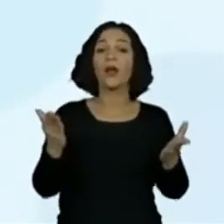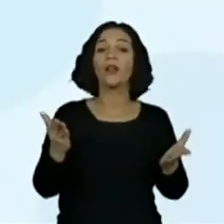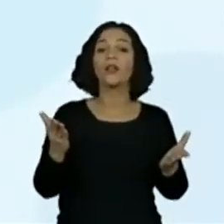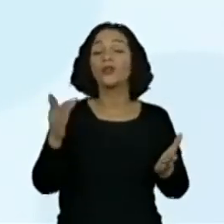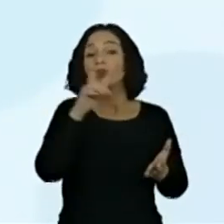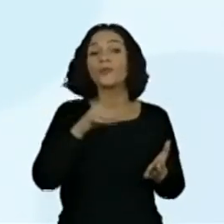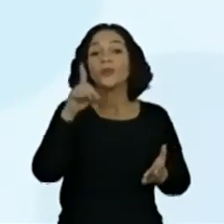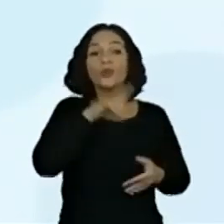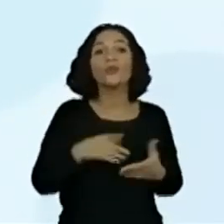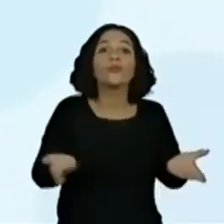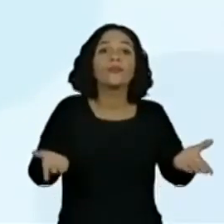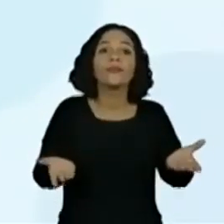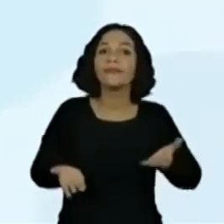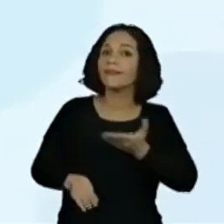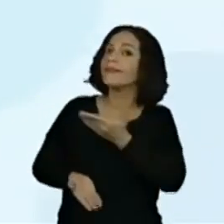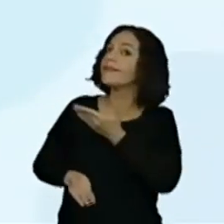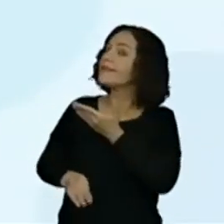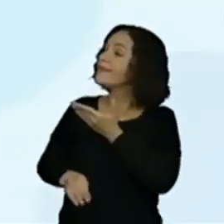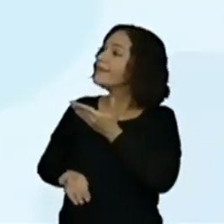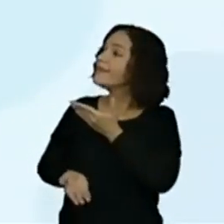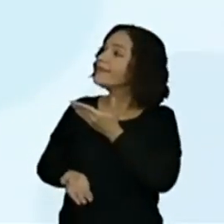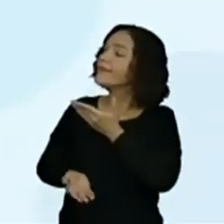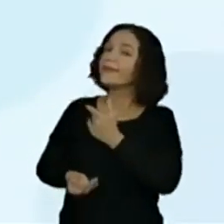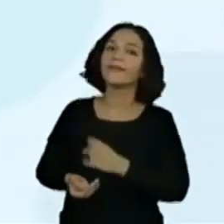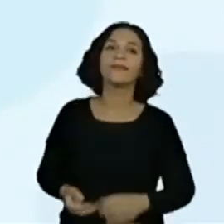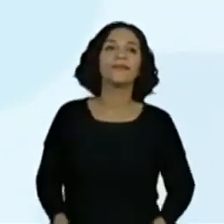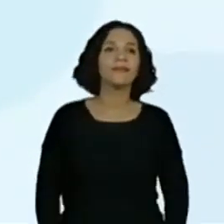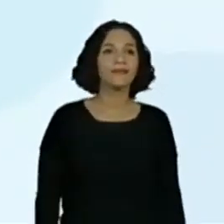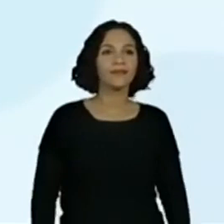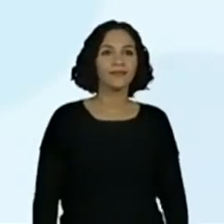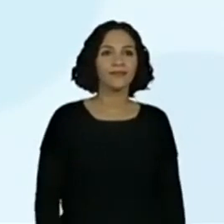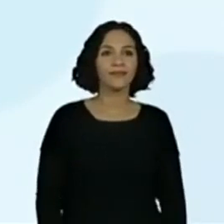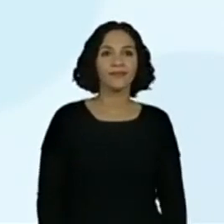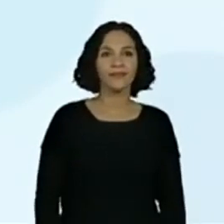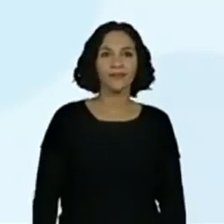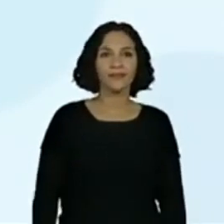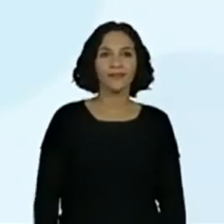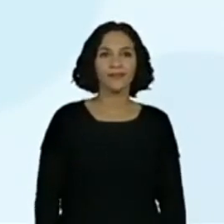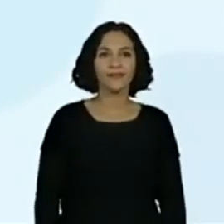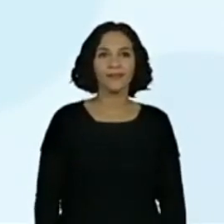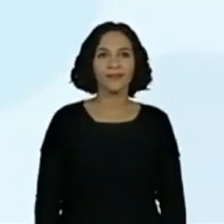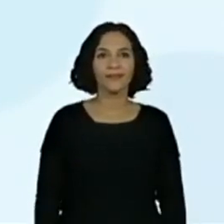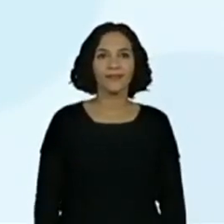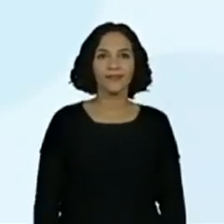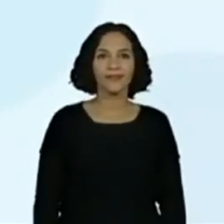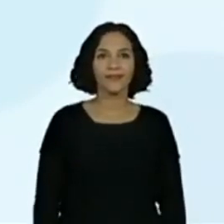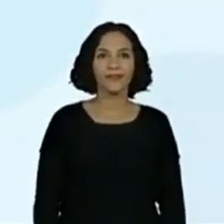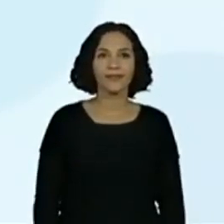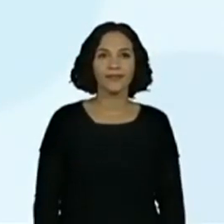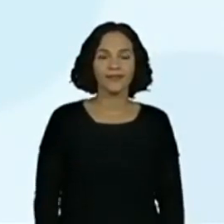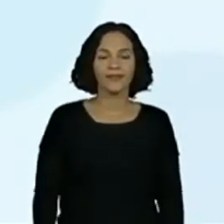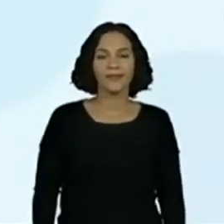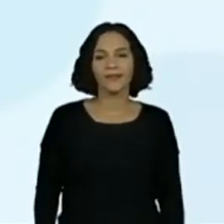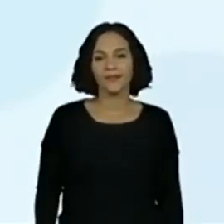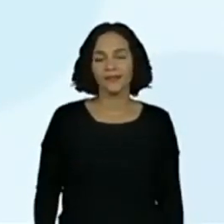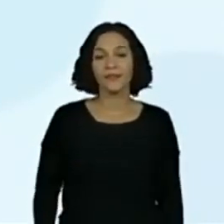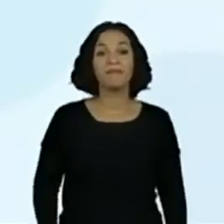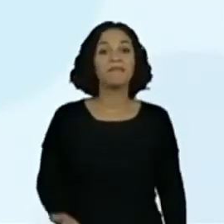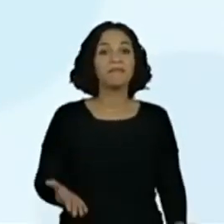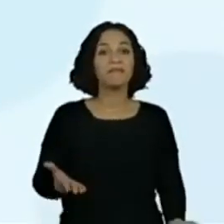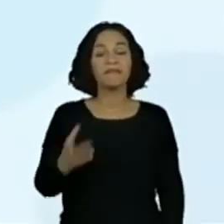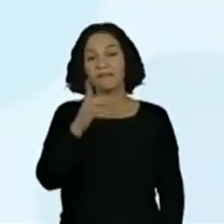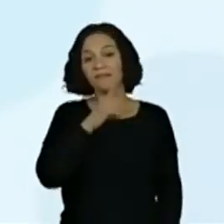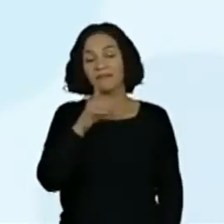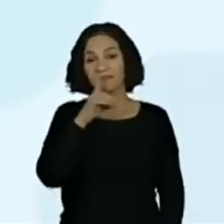eles venderam no domingo? No domingo? No domingo. No domingo. 18?